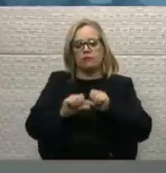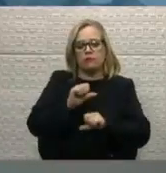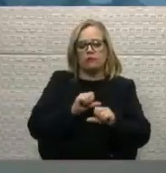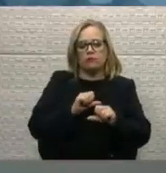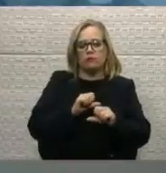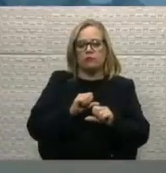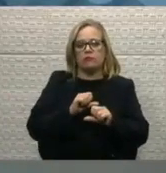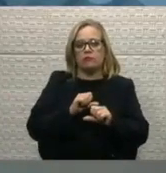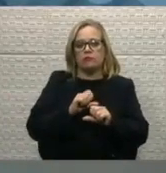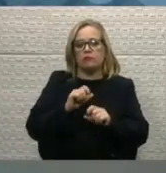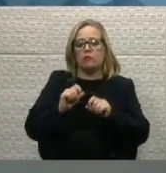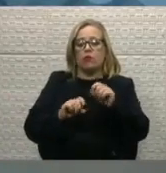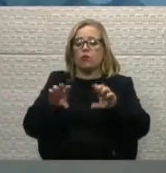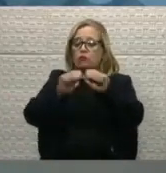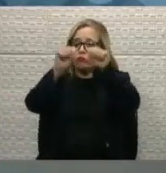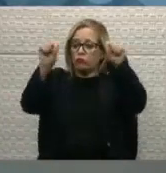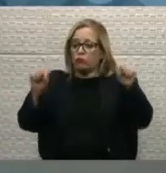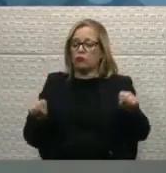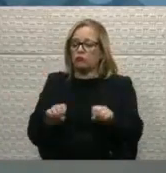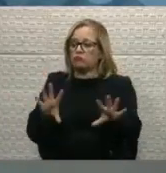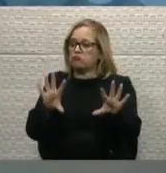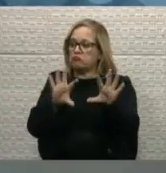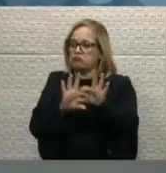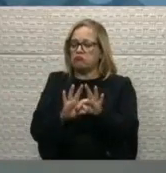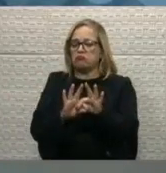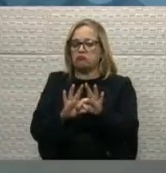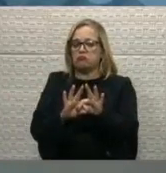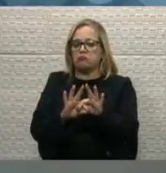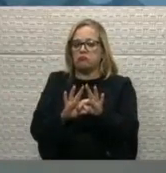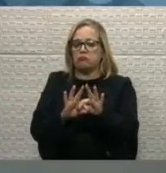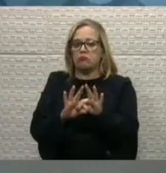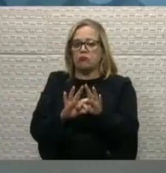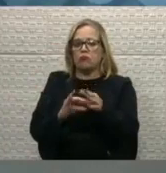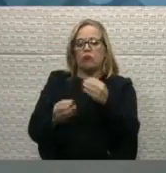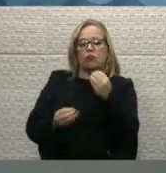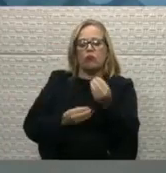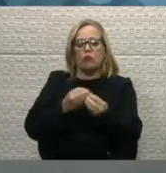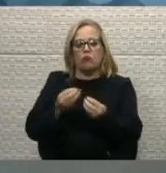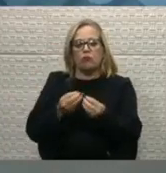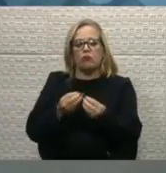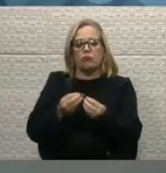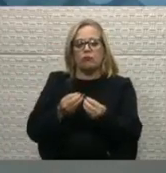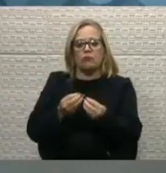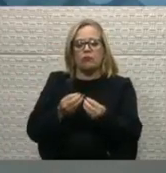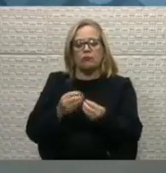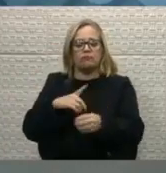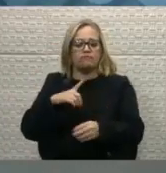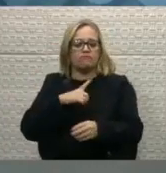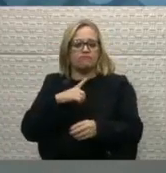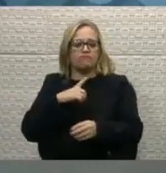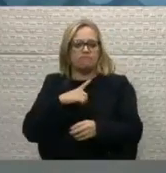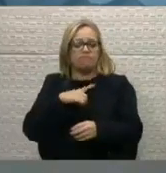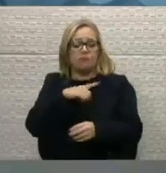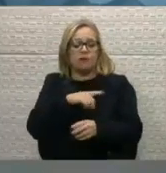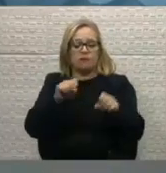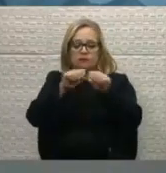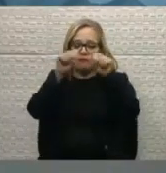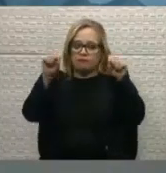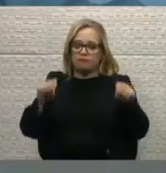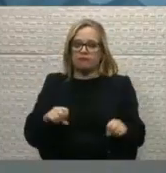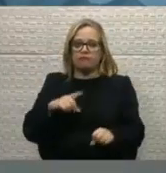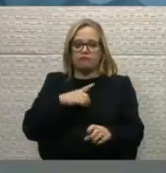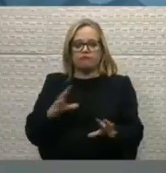transformação, qual é o sistema associado a ela, que condições precisam ser impostas para que esse sistema tenha